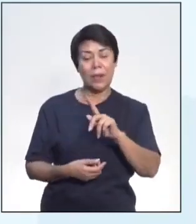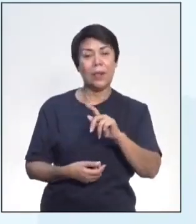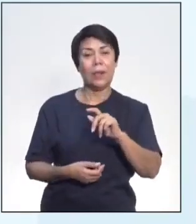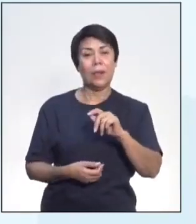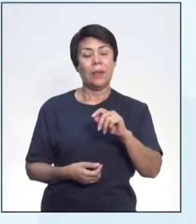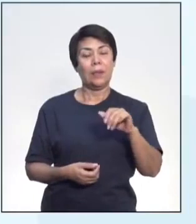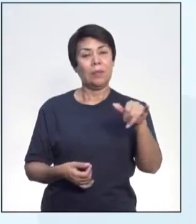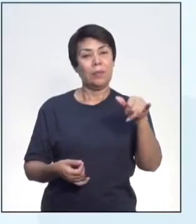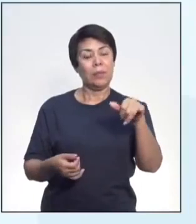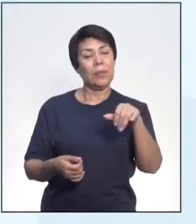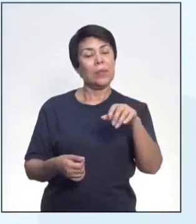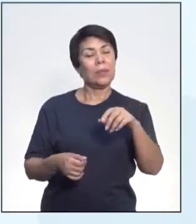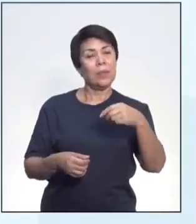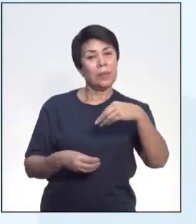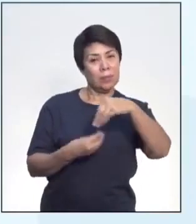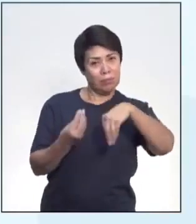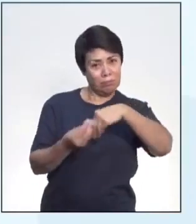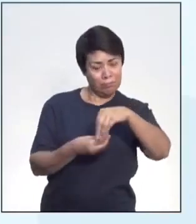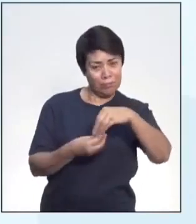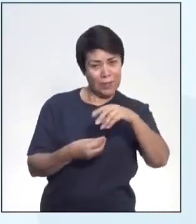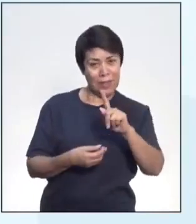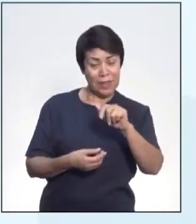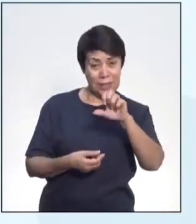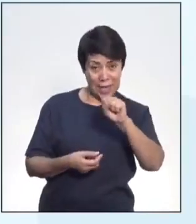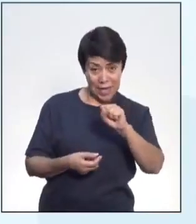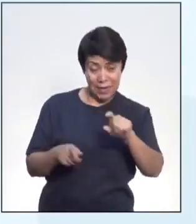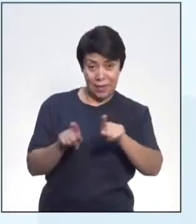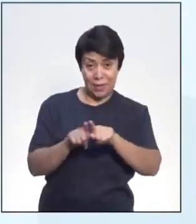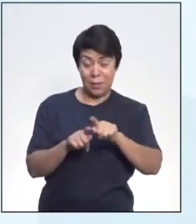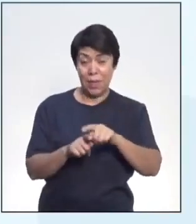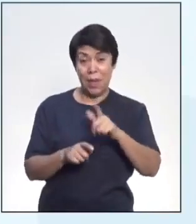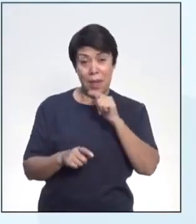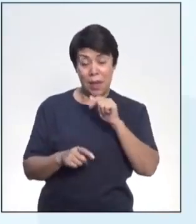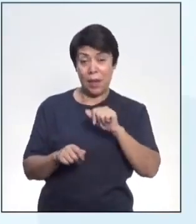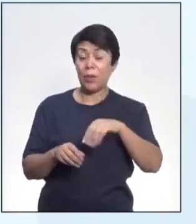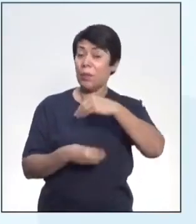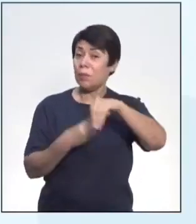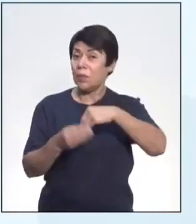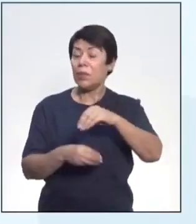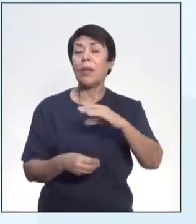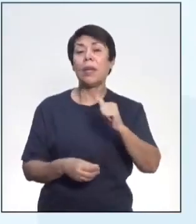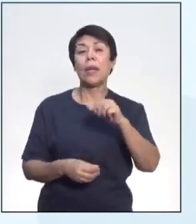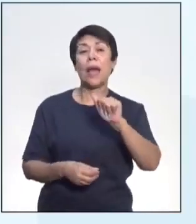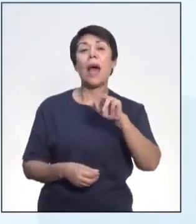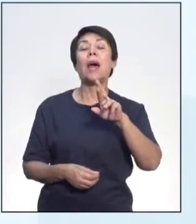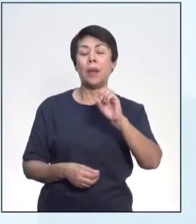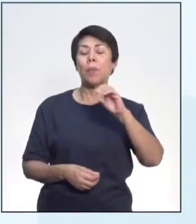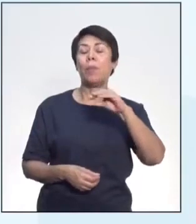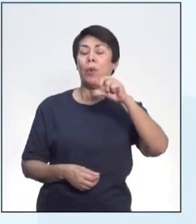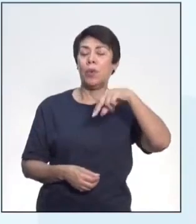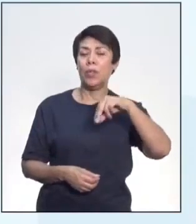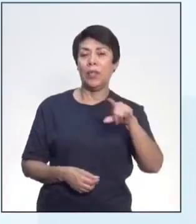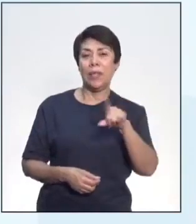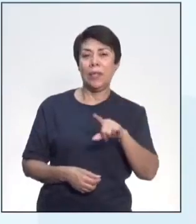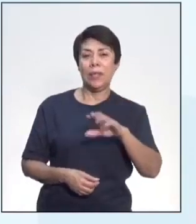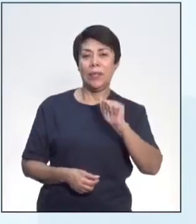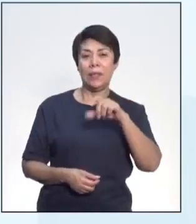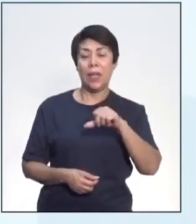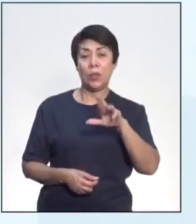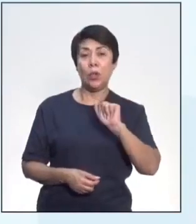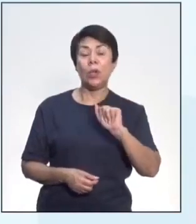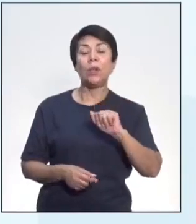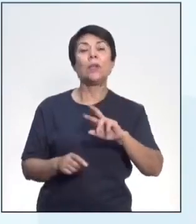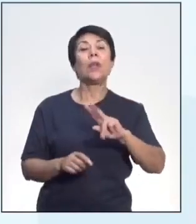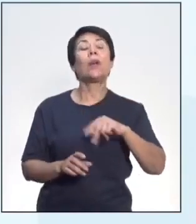que, por sua vez, é adicionado em um aparelho chamado carbonizador, gerando o ácido carbônico,